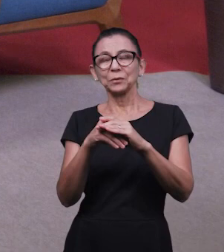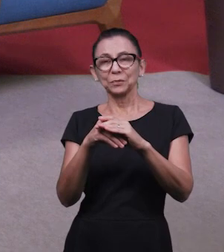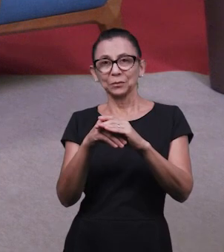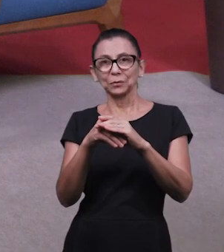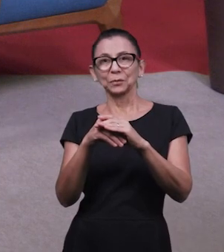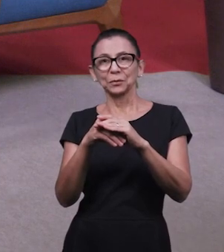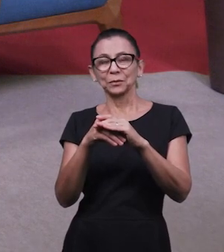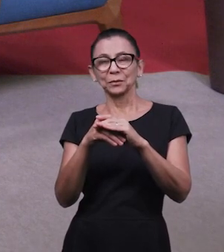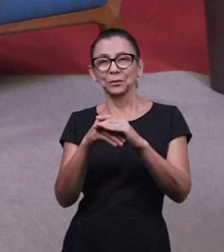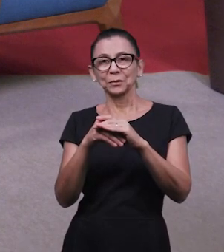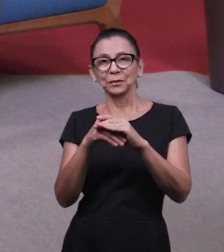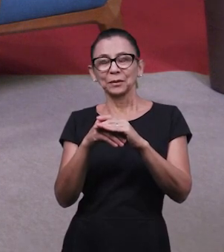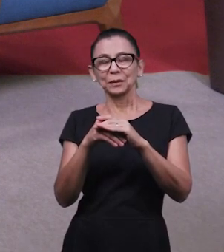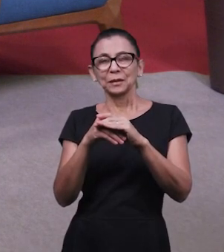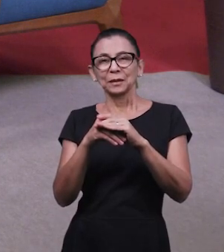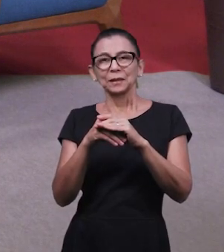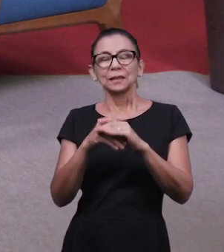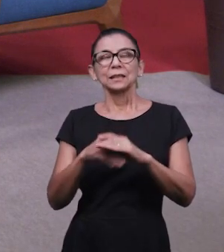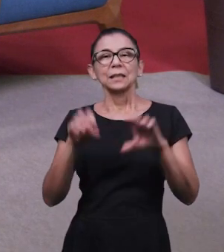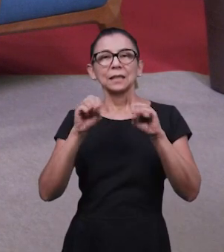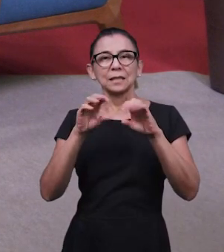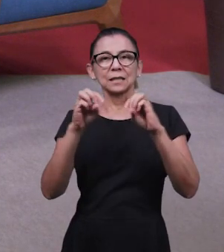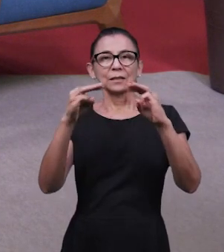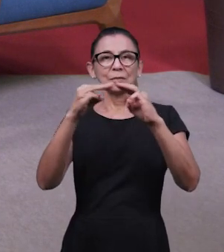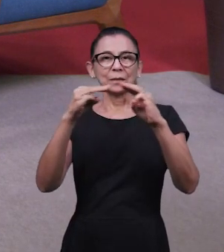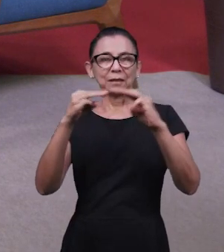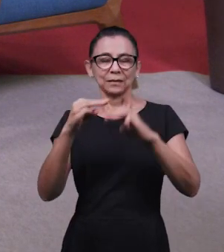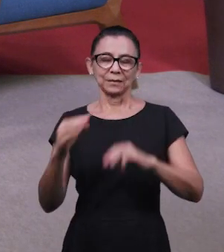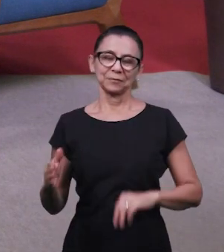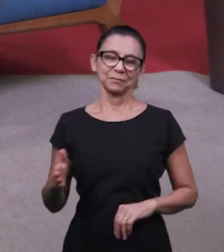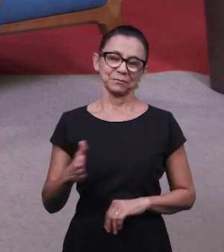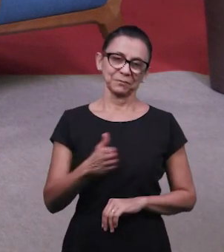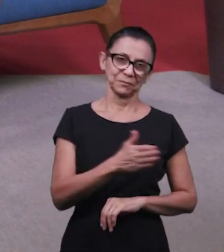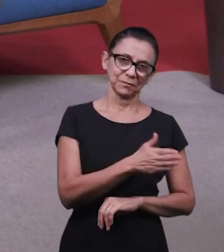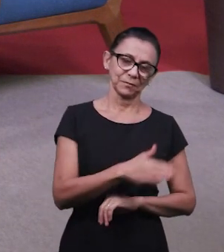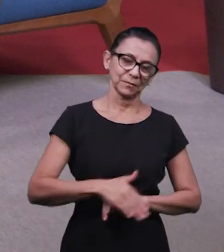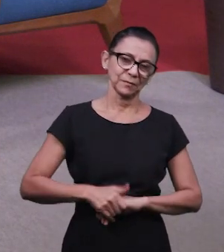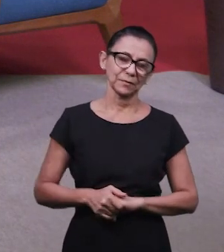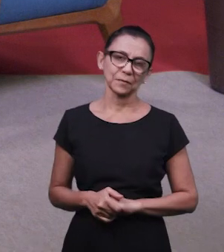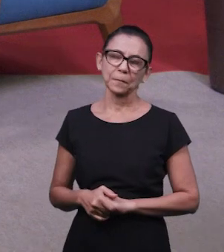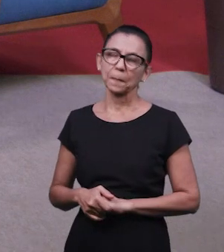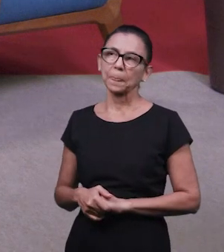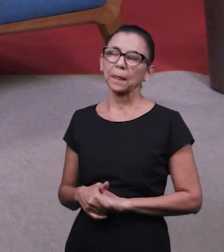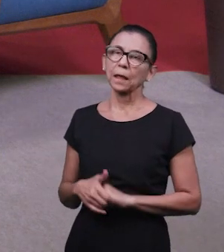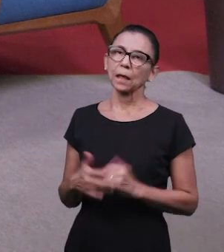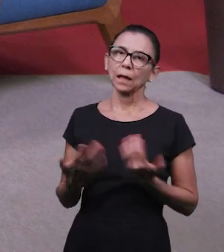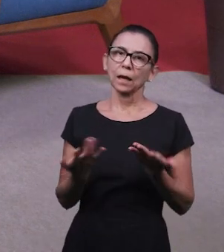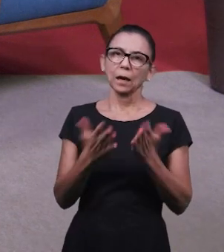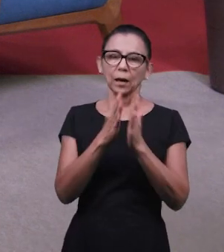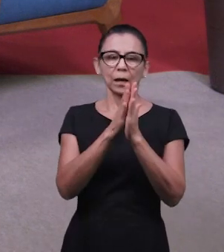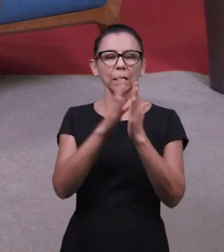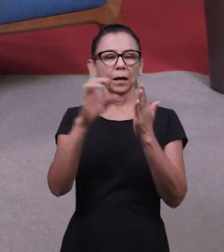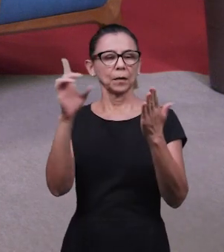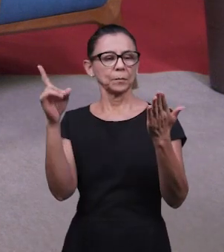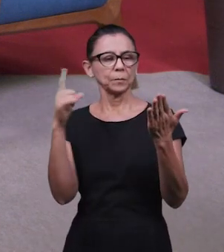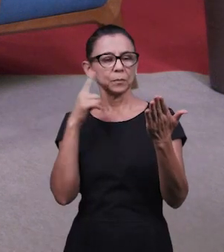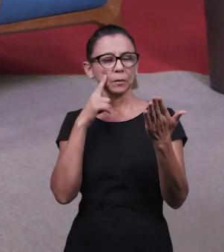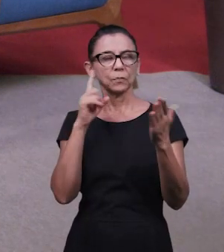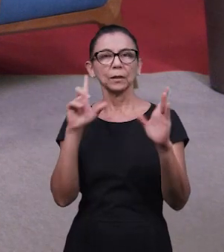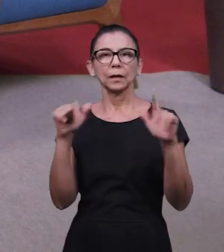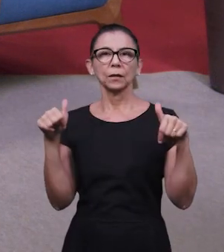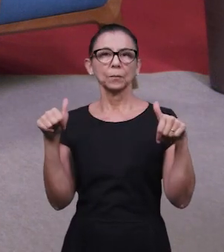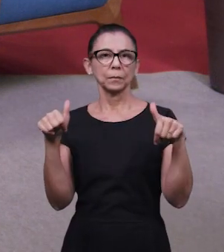através do WhatsApp, seja por texto, seja por vídeo. Será uma alegria trazermos aqui na próxima edição do programa Anunciando o